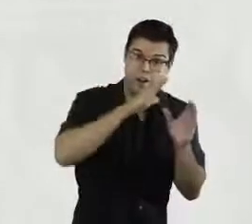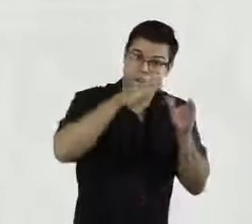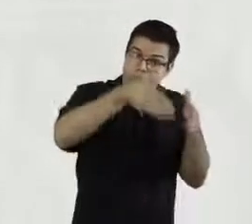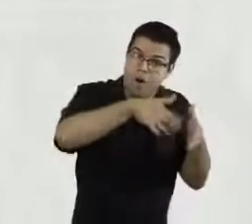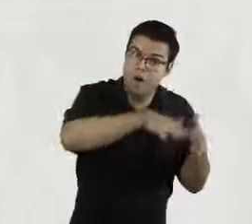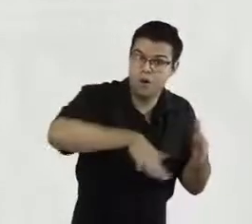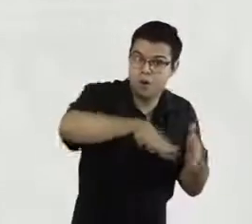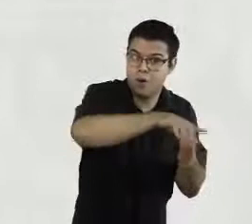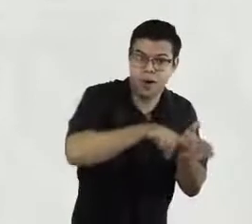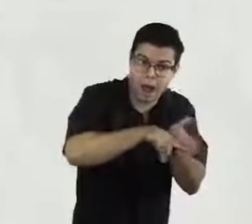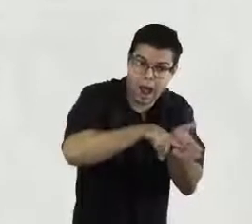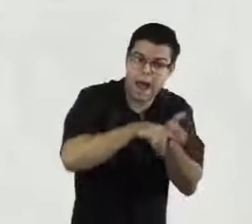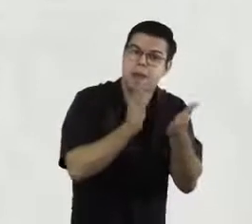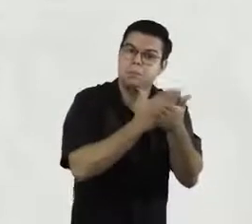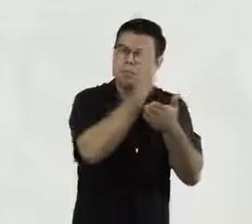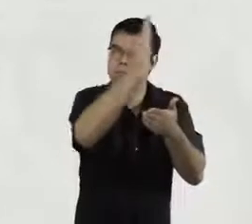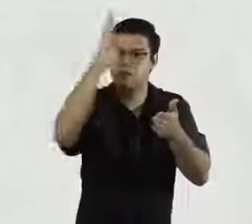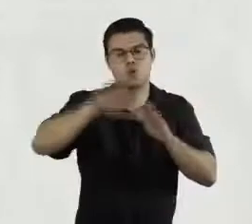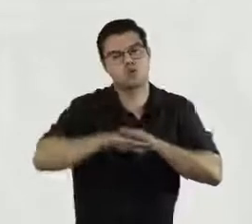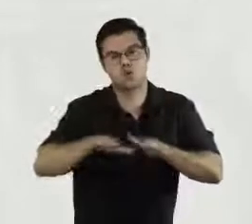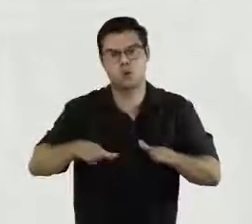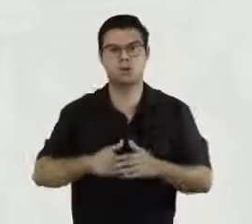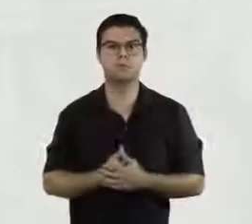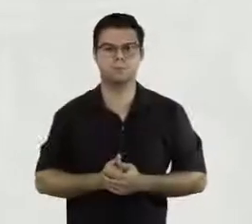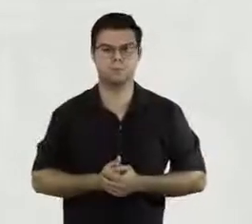campo da bibliografia.